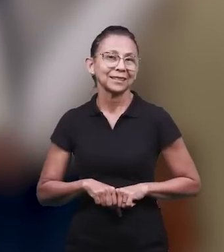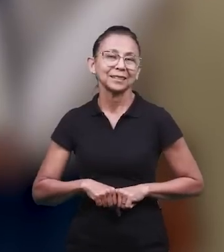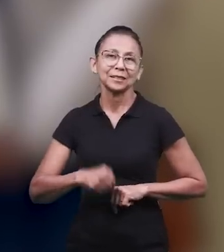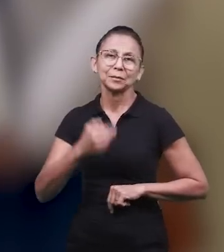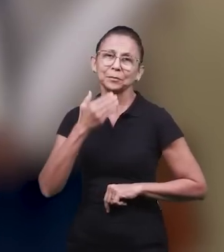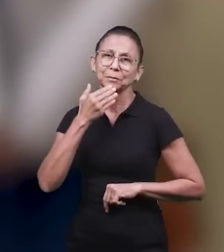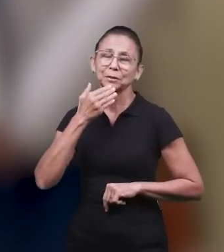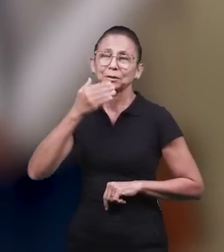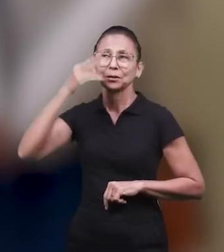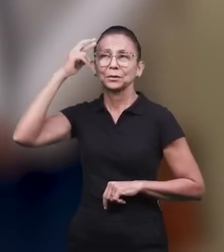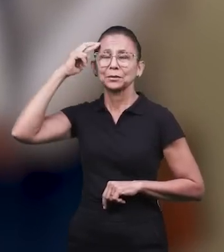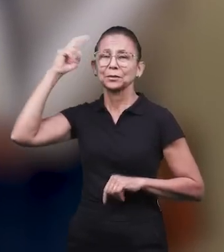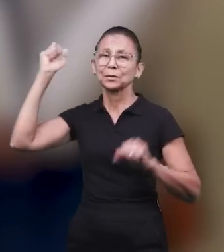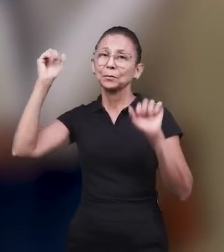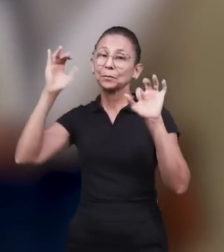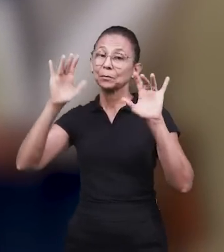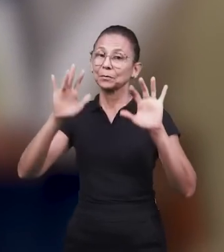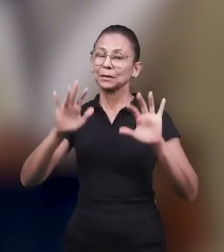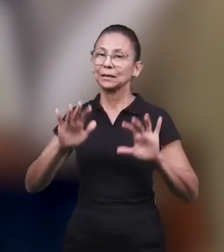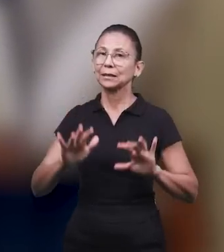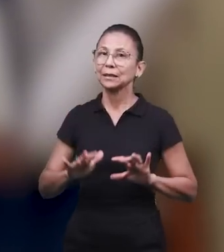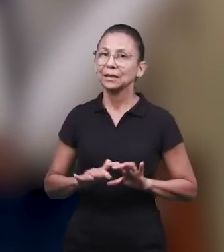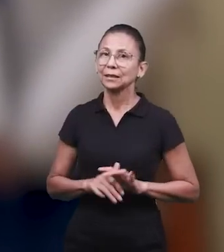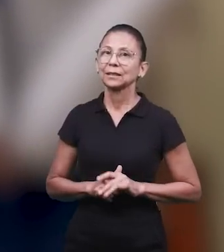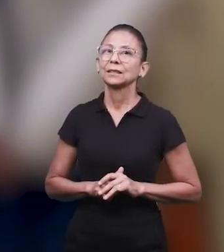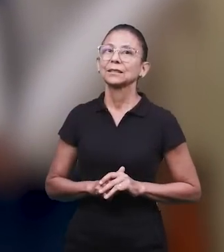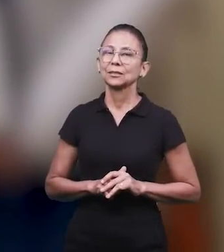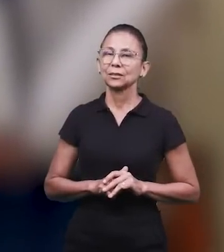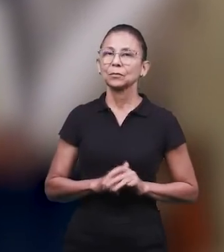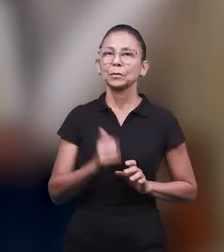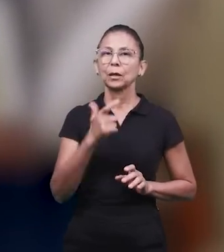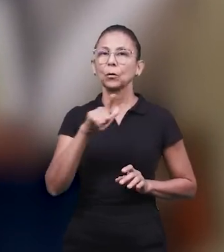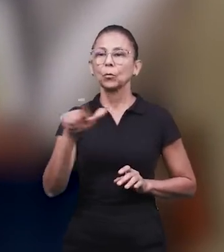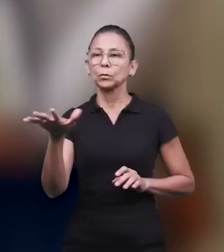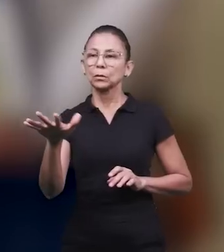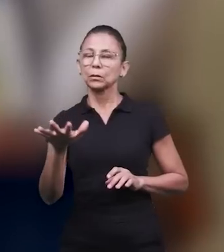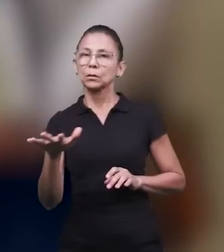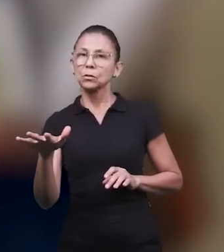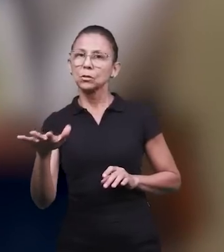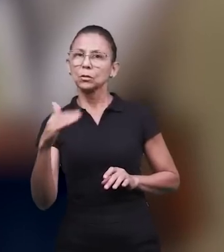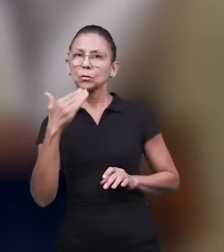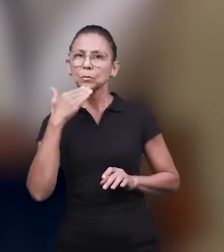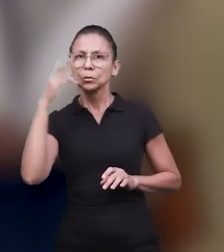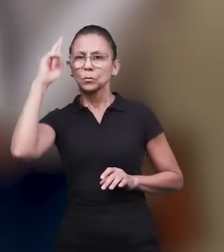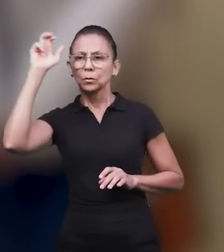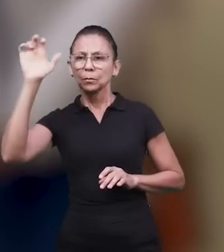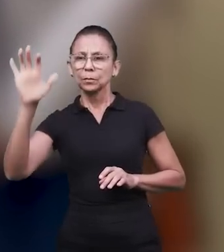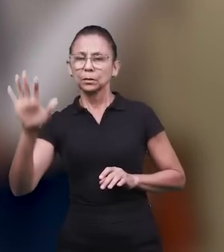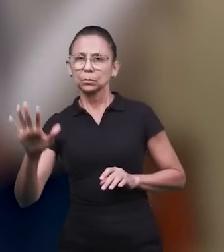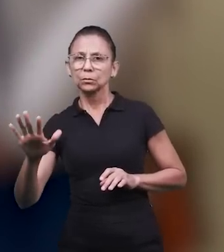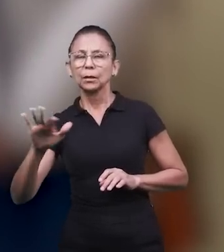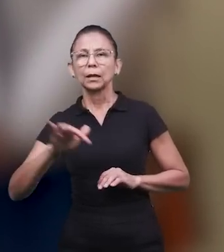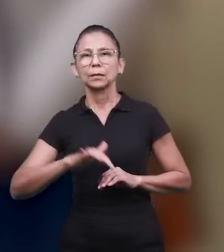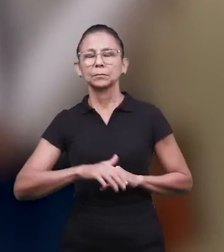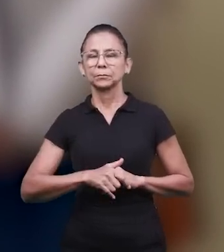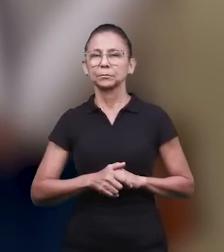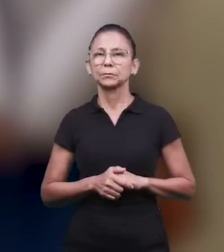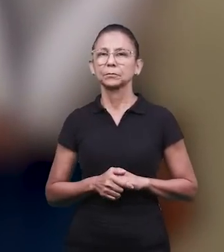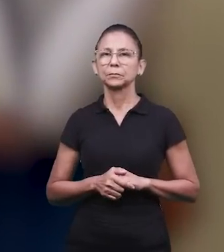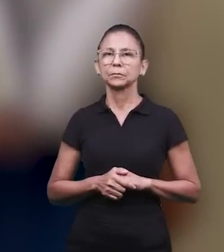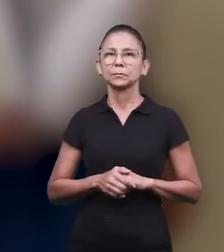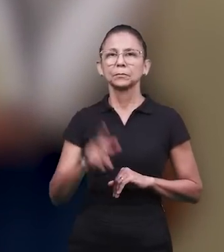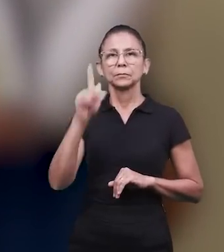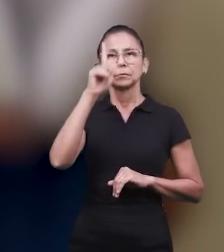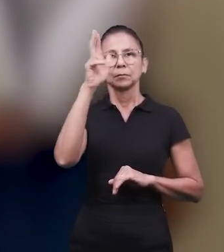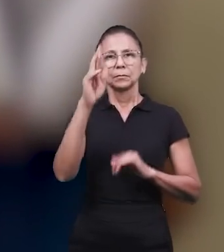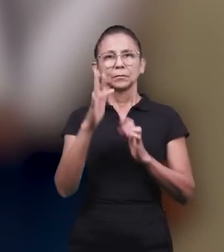bênção para Naples, né, porque nós temos alguns irmãos lá também que estamos orando para isso. Se eu posso nos abençoar, a